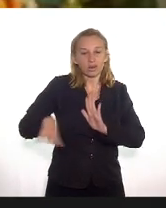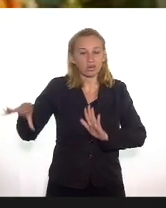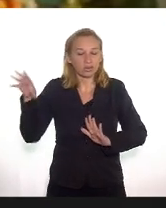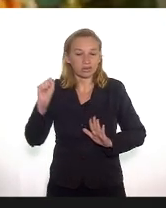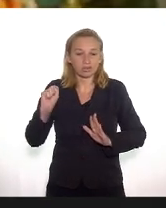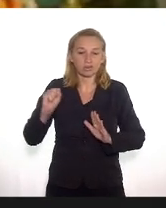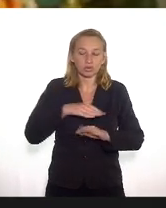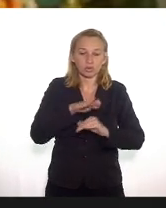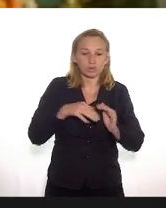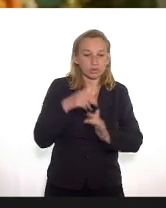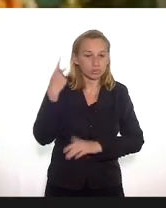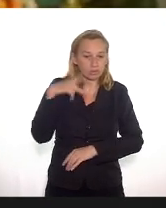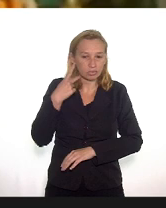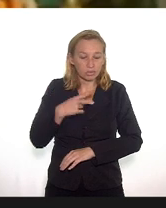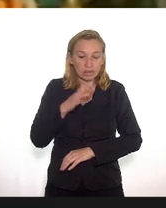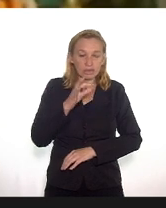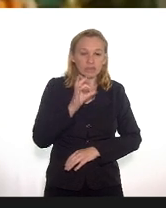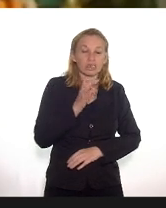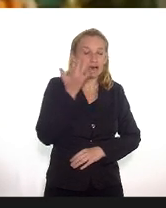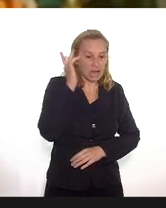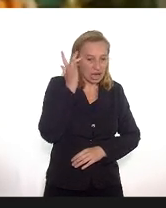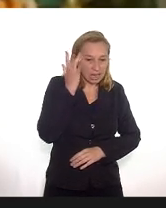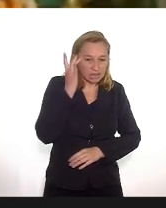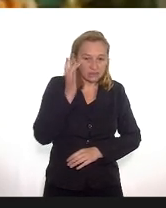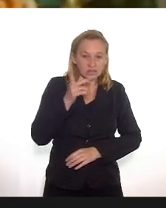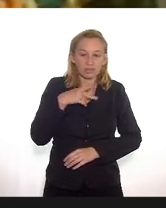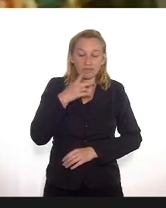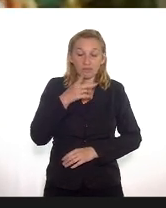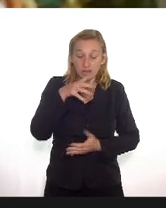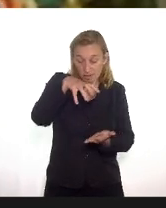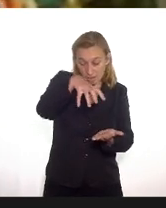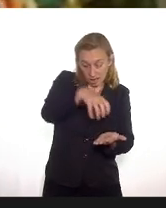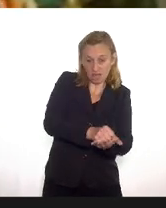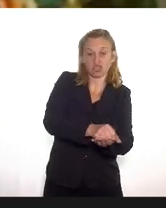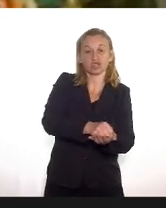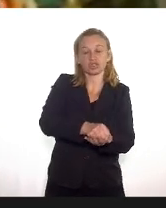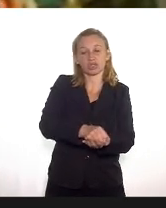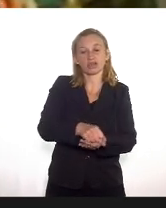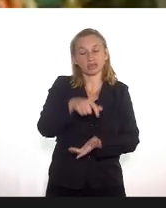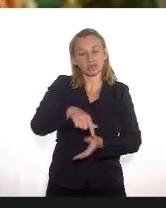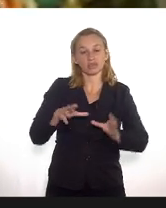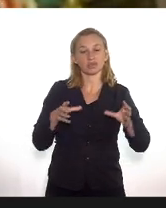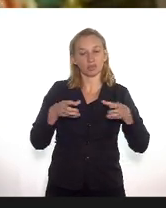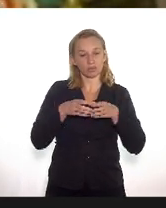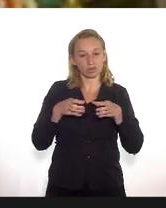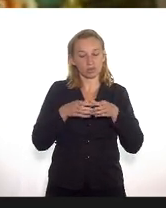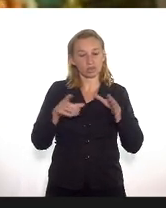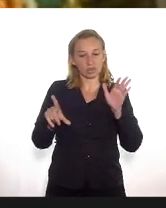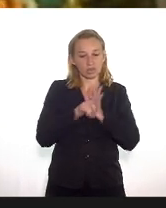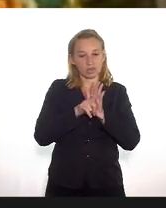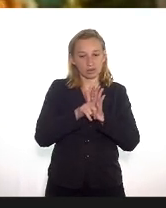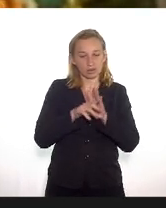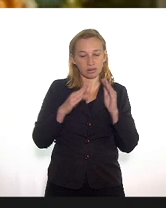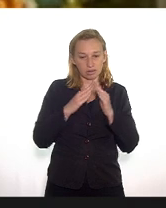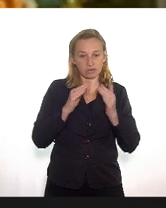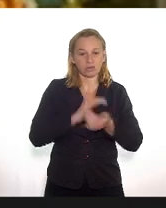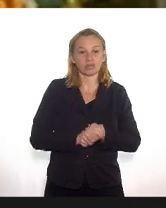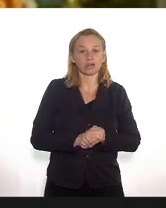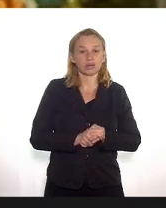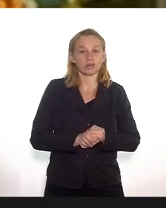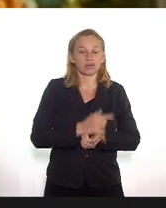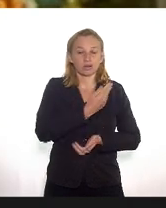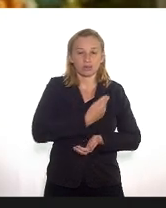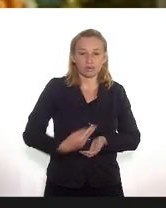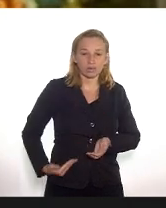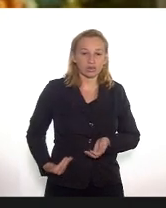parlamentares. Acho e devo deixar registrado nesta comissão e nessa Casa de Leis que o